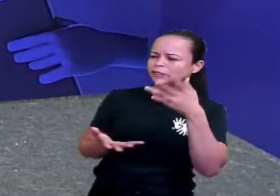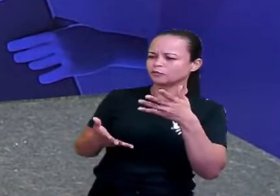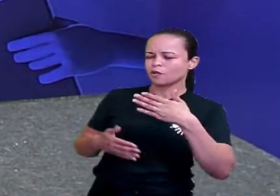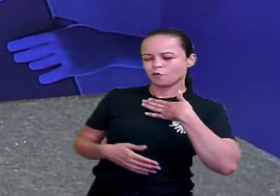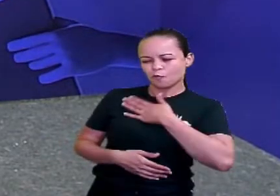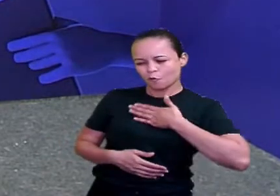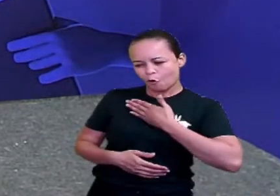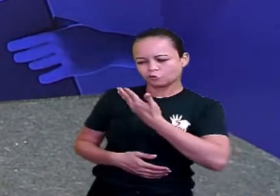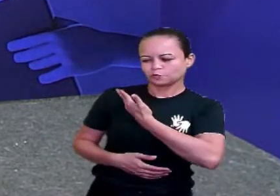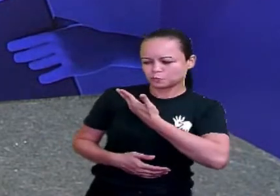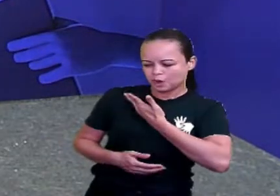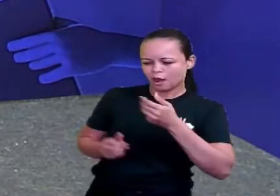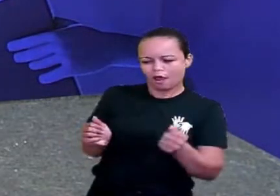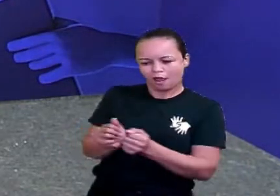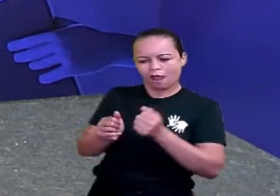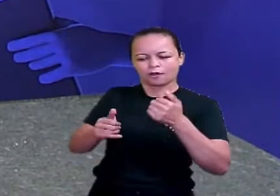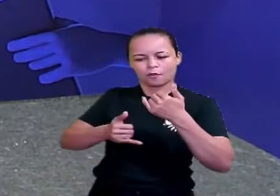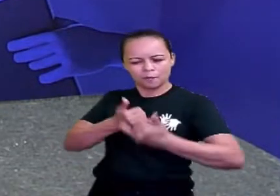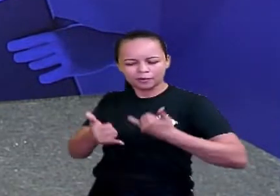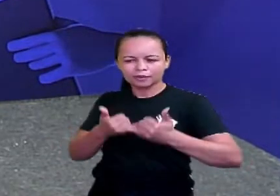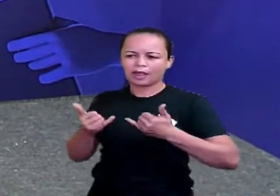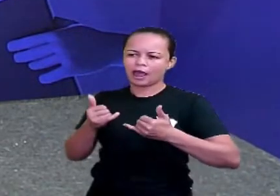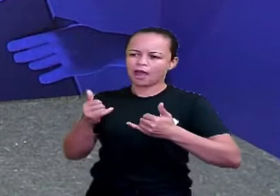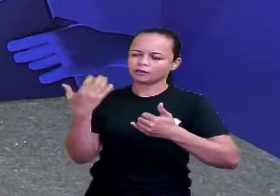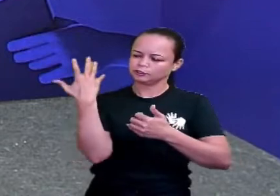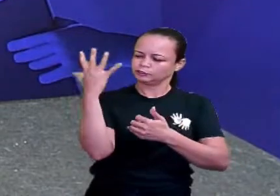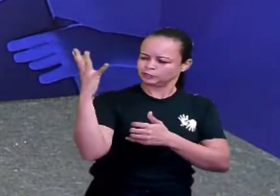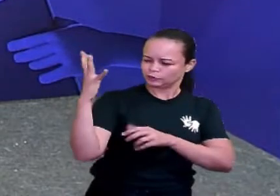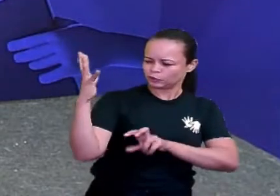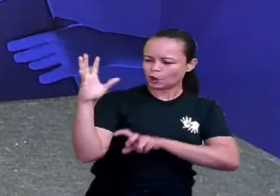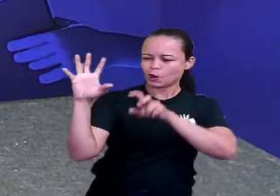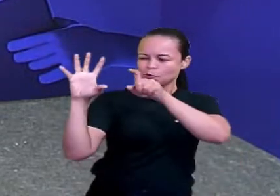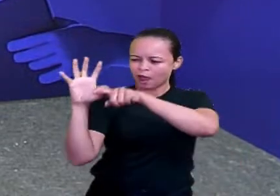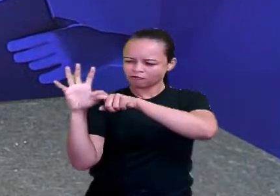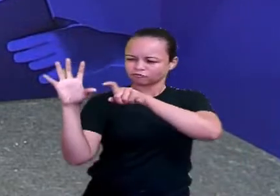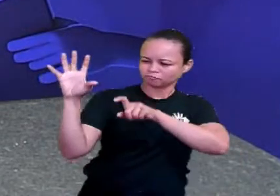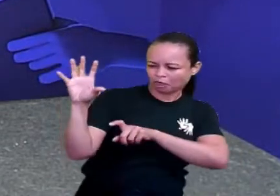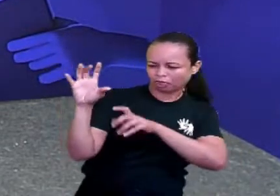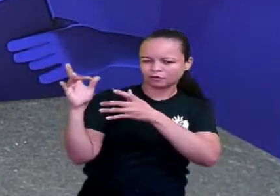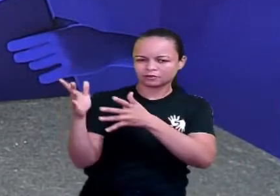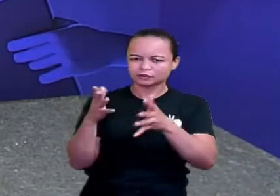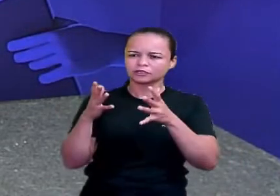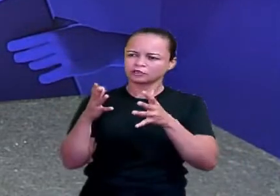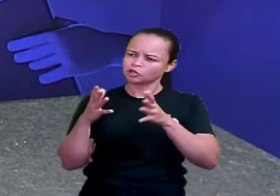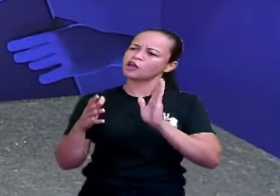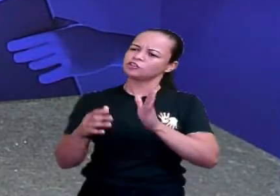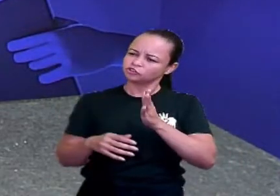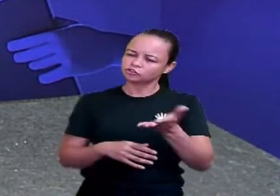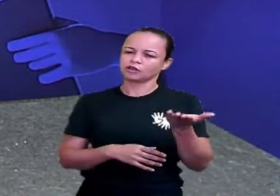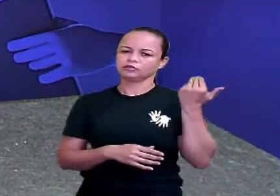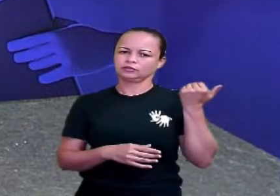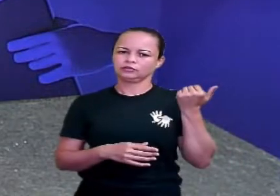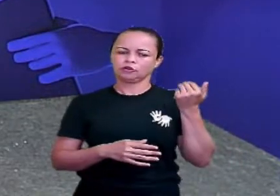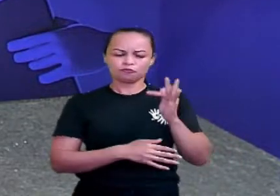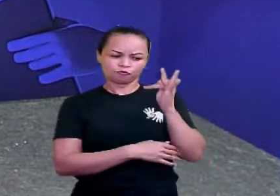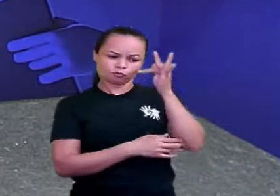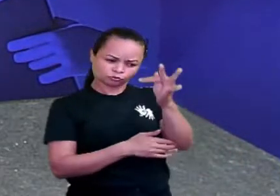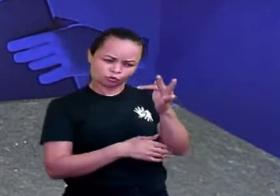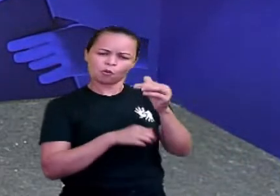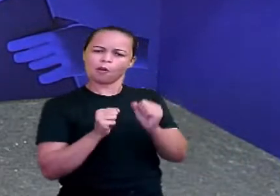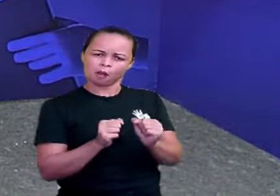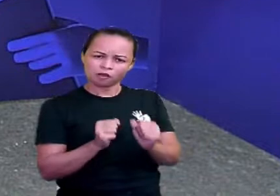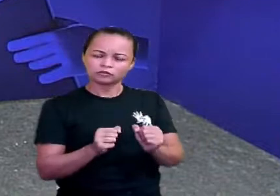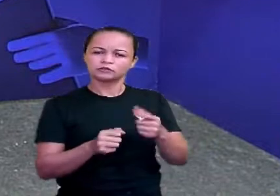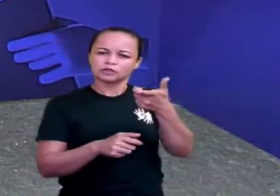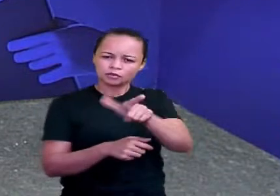amigos, subo e desço em árvore. E é uma coisa que já passou, que você já fez. Futuramente você pode fazer de novo. Mas quando